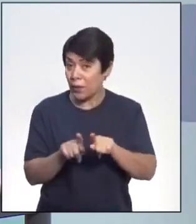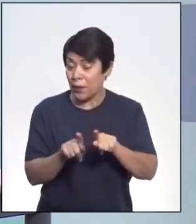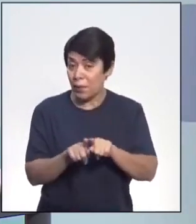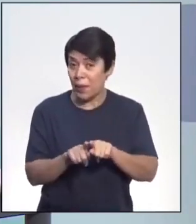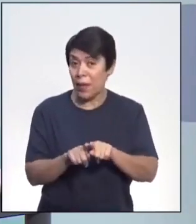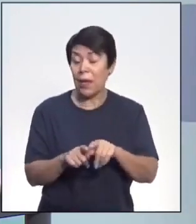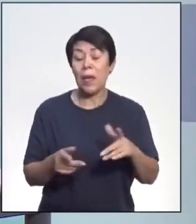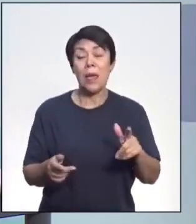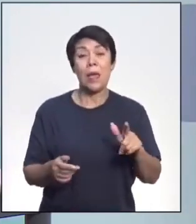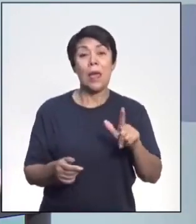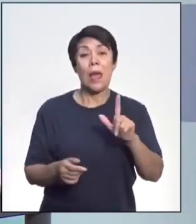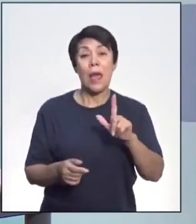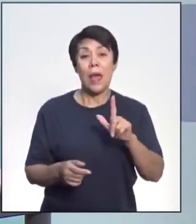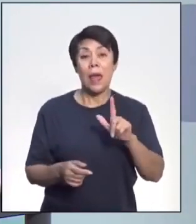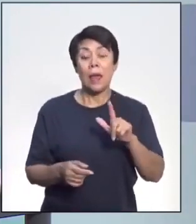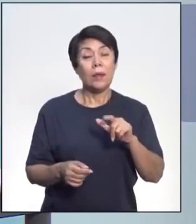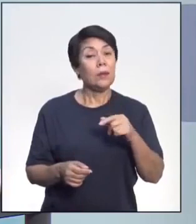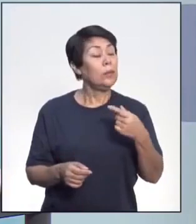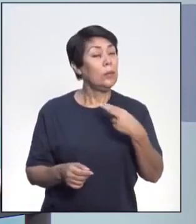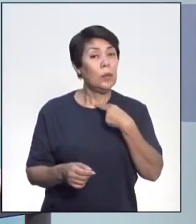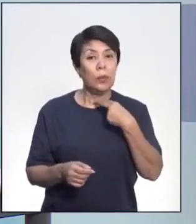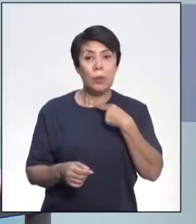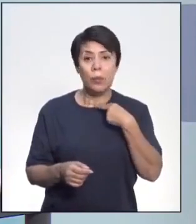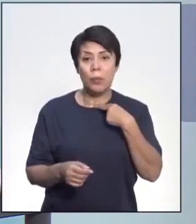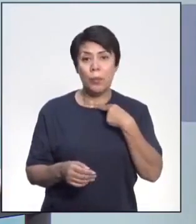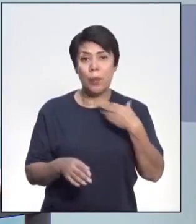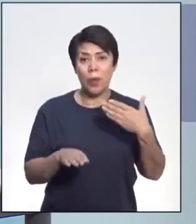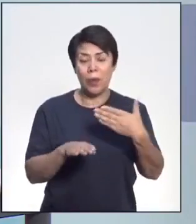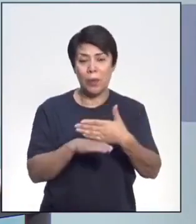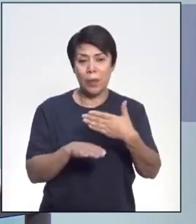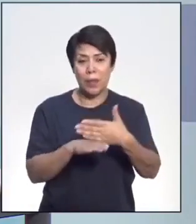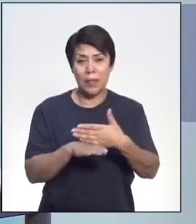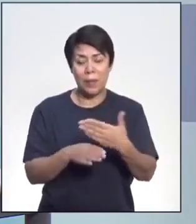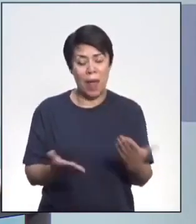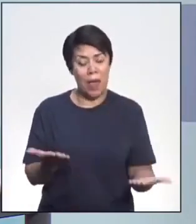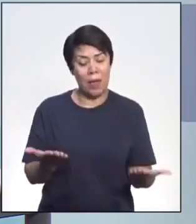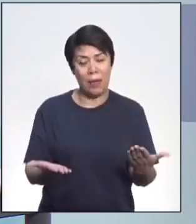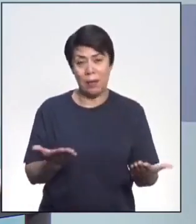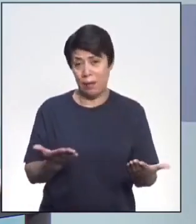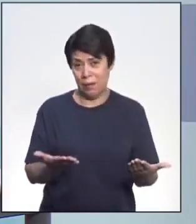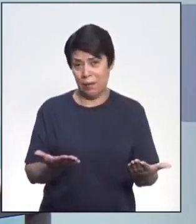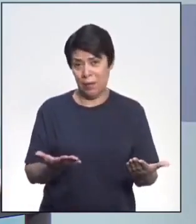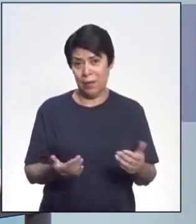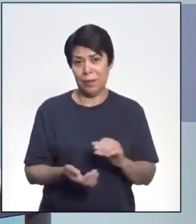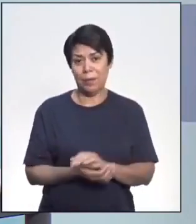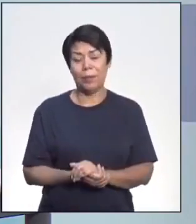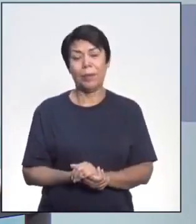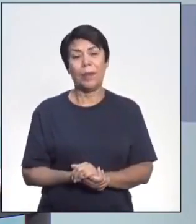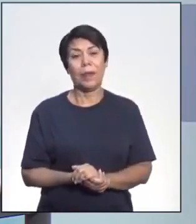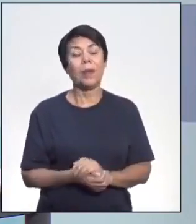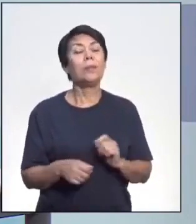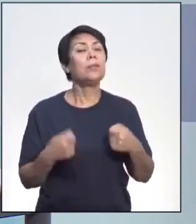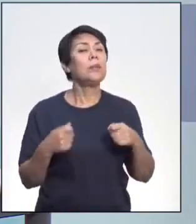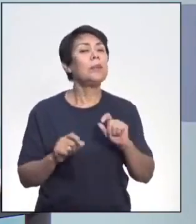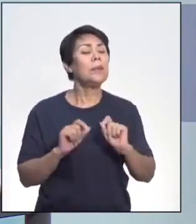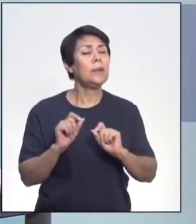estado líquido, ela não participa da constante de equilíbrio. O que eu vou fazer? Eu